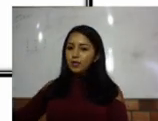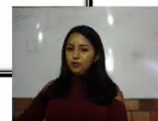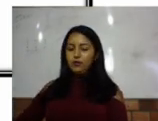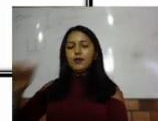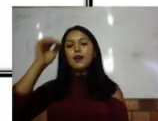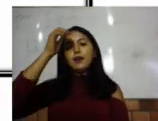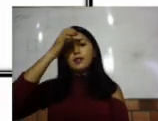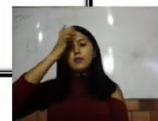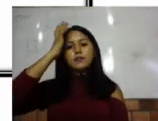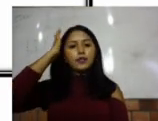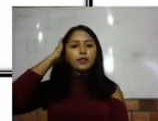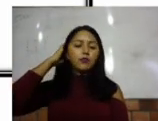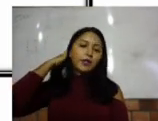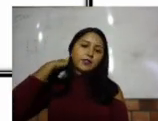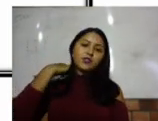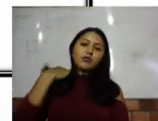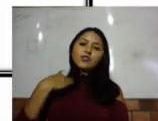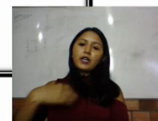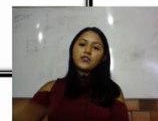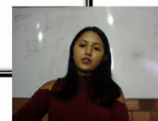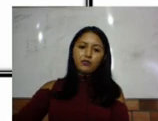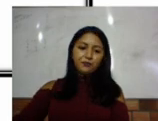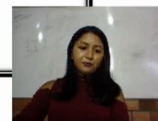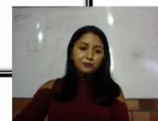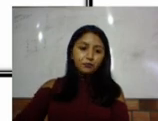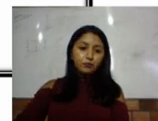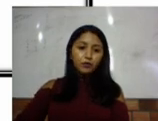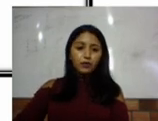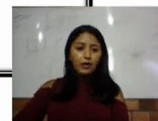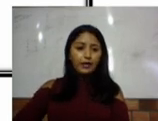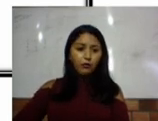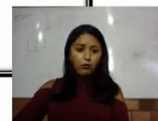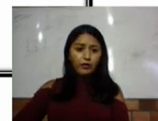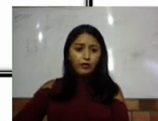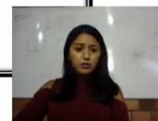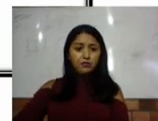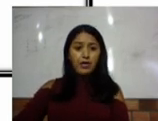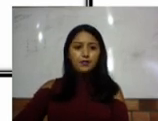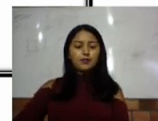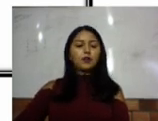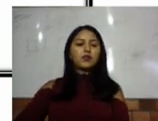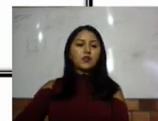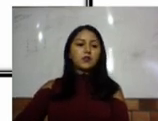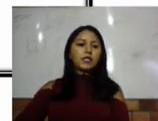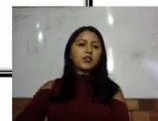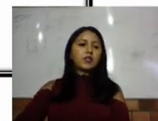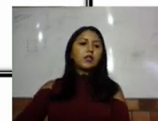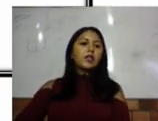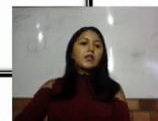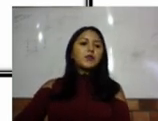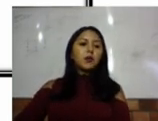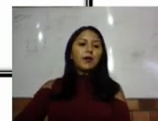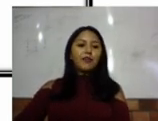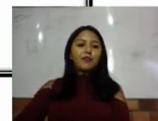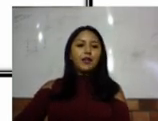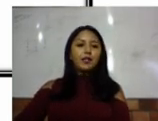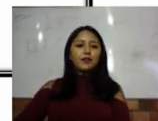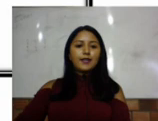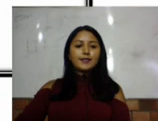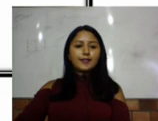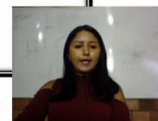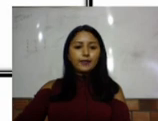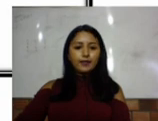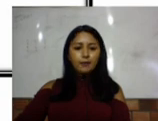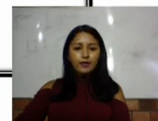continuar acontecendo então seria um presente do indicativo aqui eu coloquei duas frases um diz o seguinte idioma